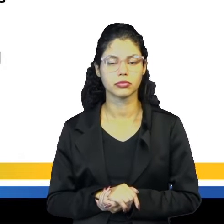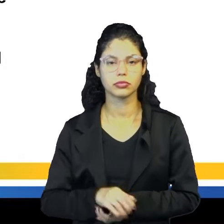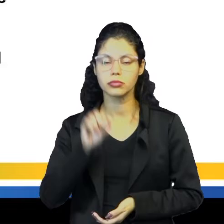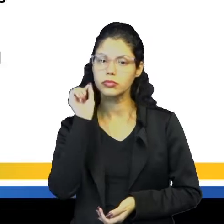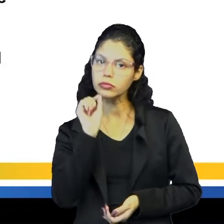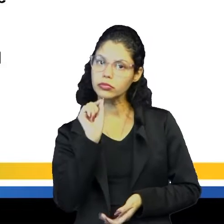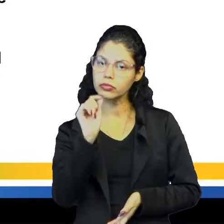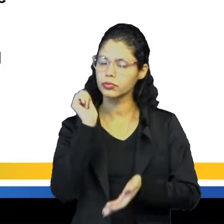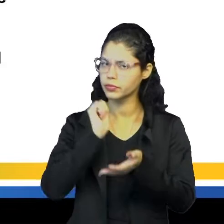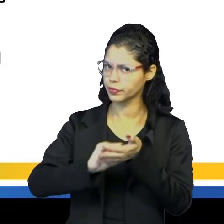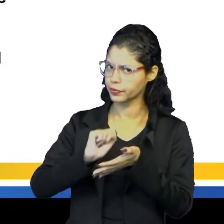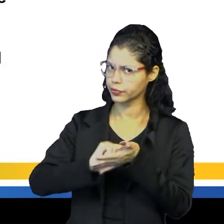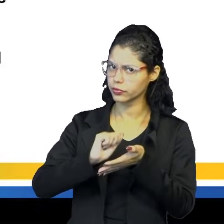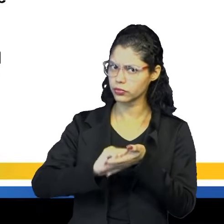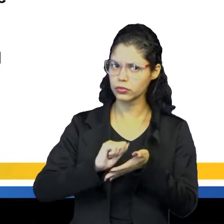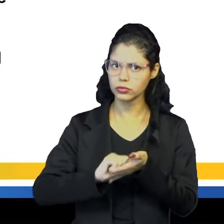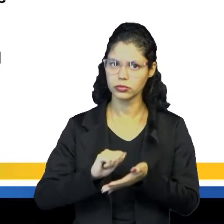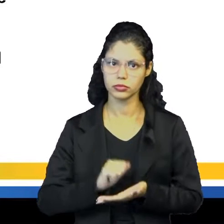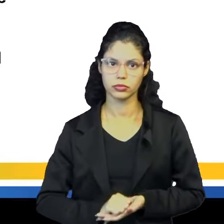O que é escrita?